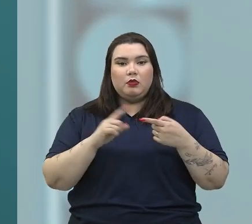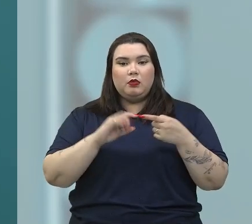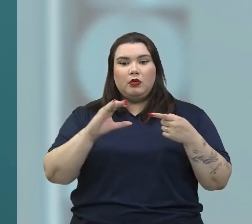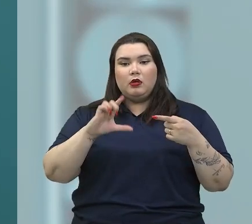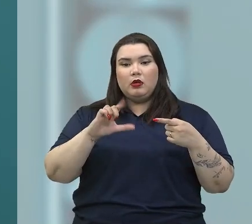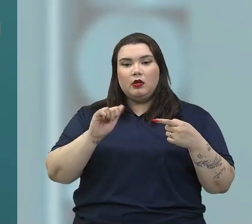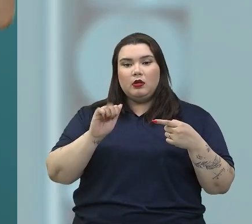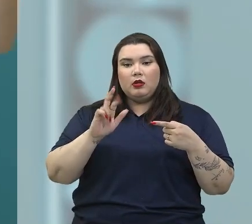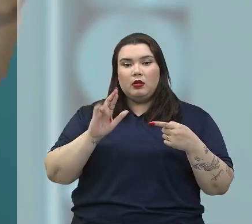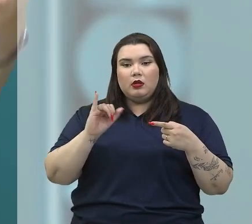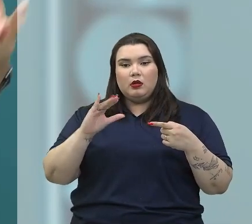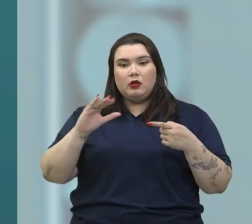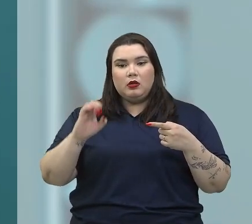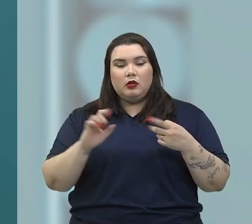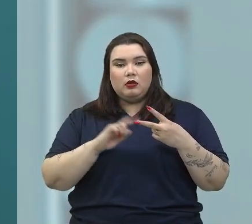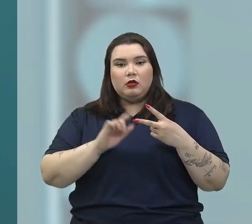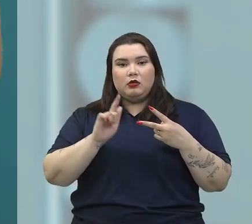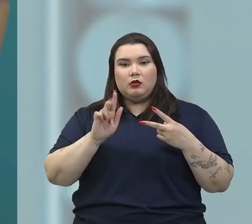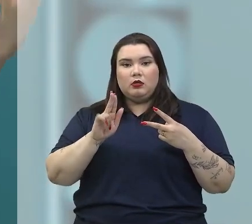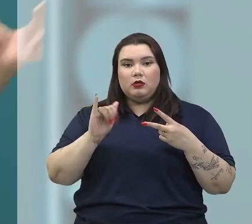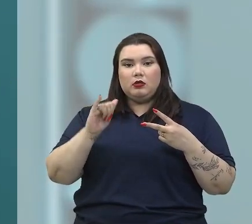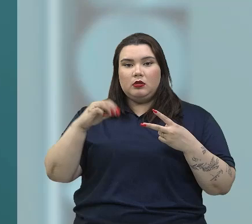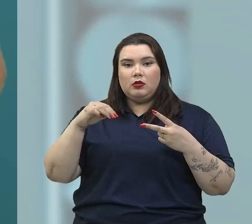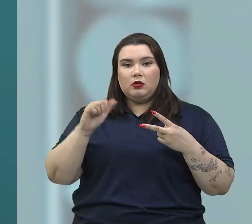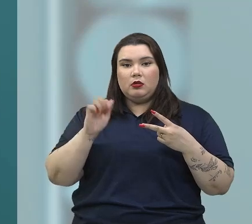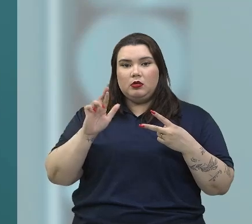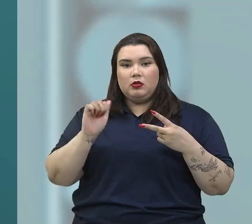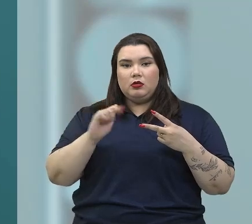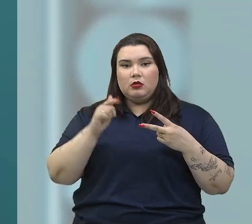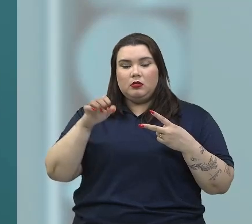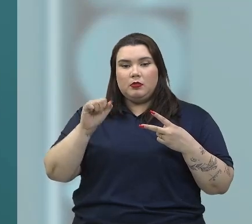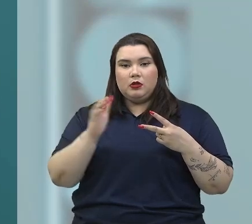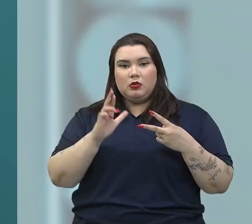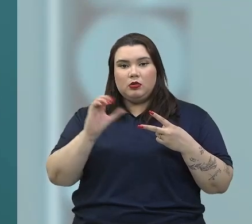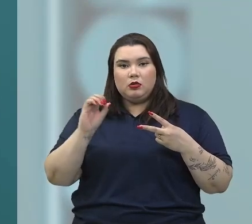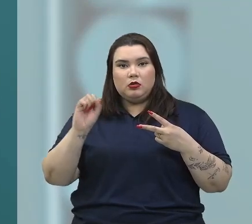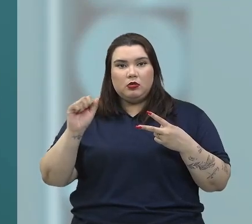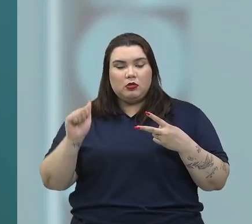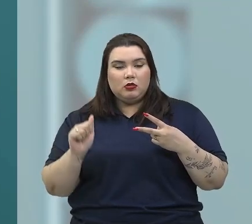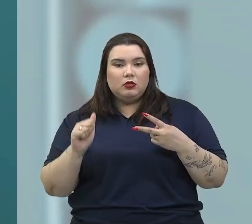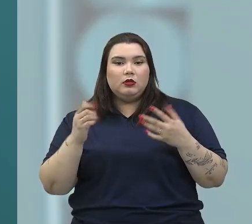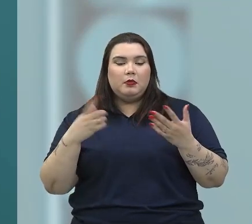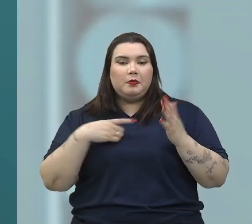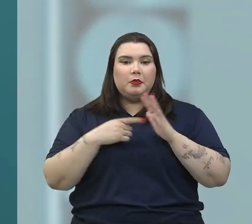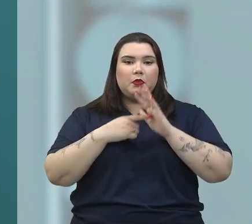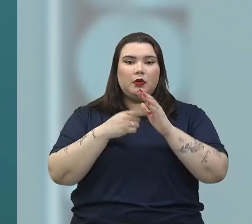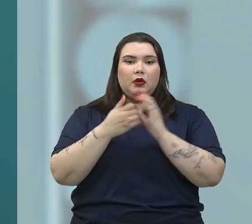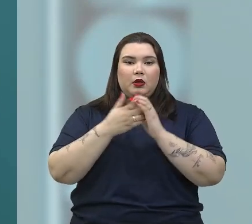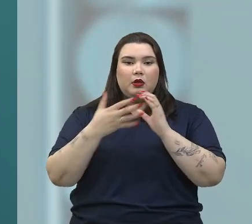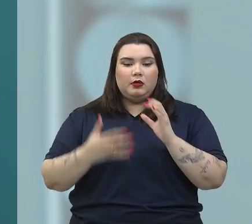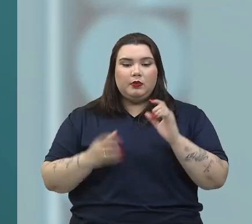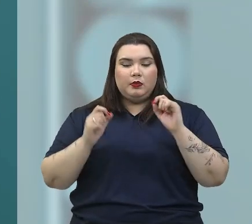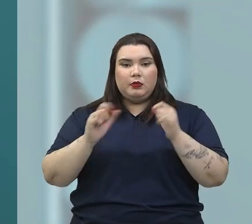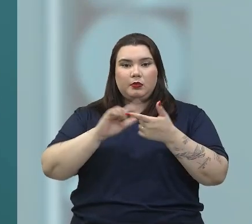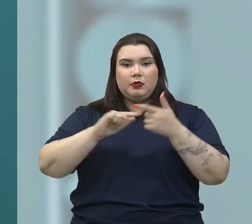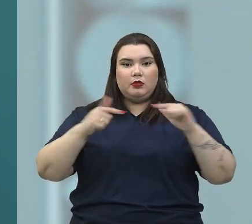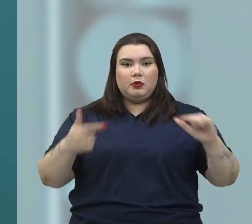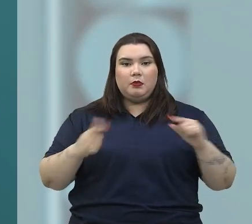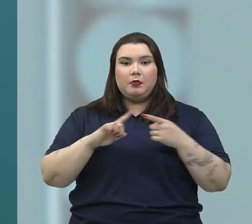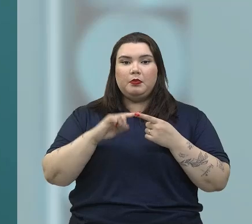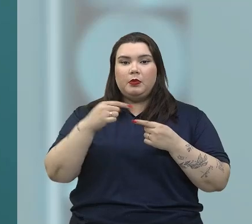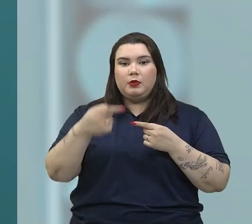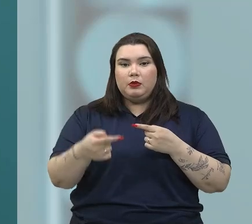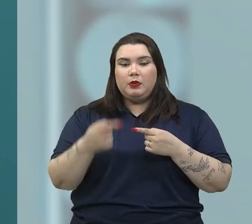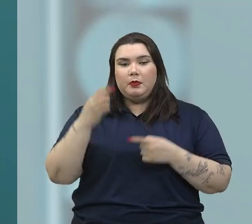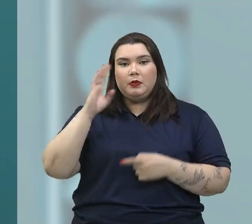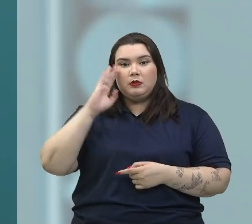Lispector, Guimarães Rosa, que trazem essa ideia aí das características do pós-modernismo, né? Principalmente